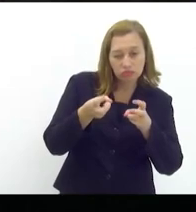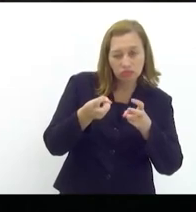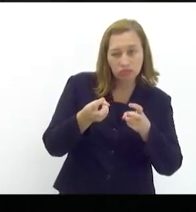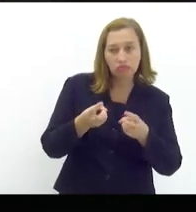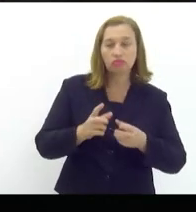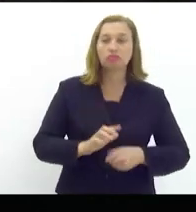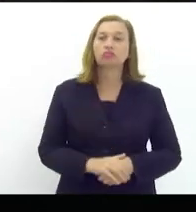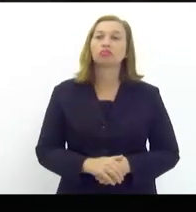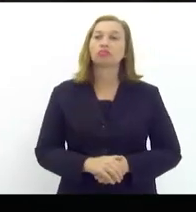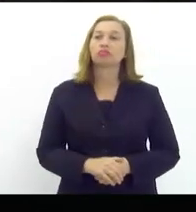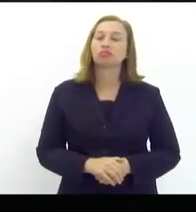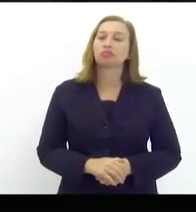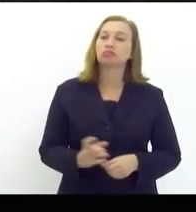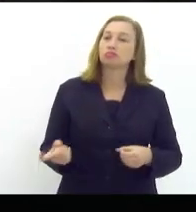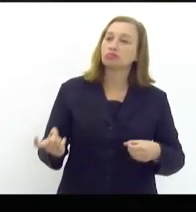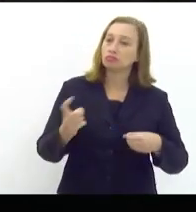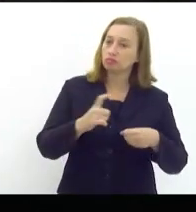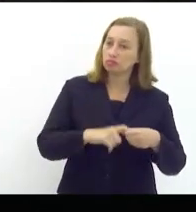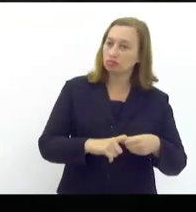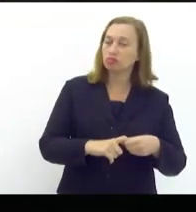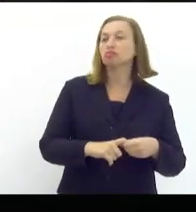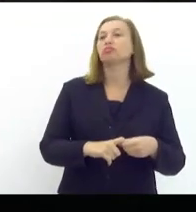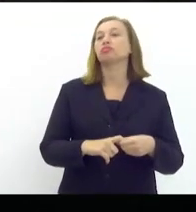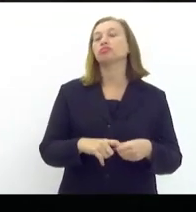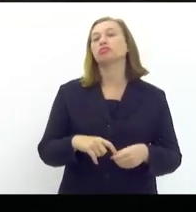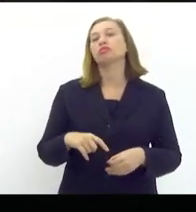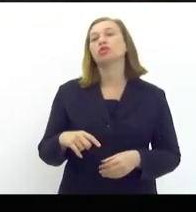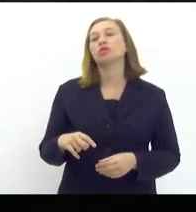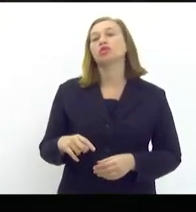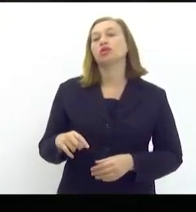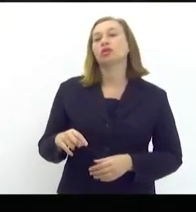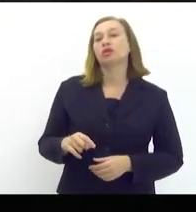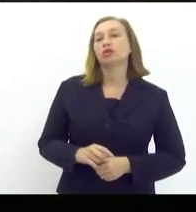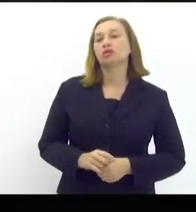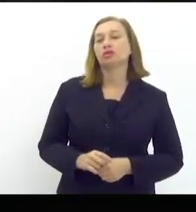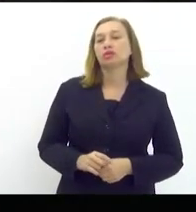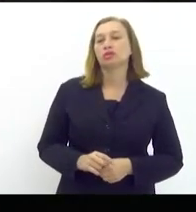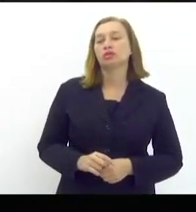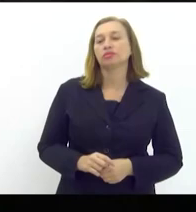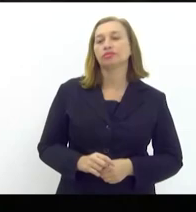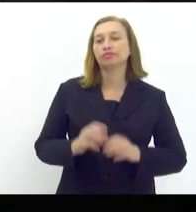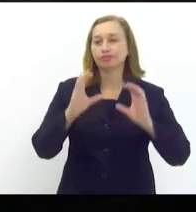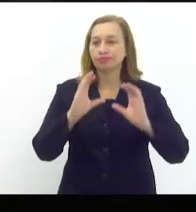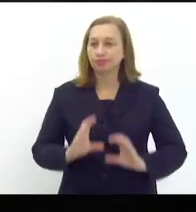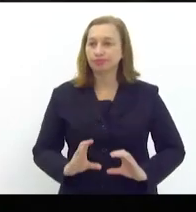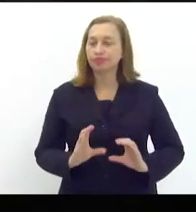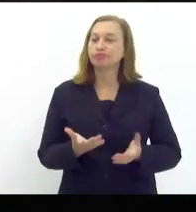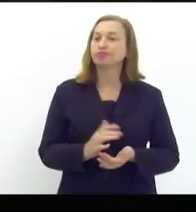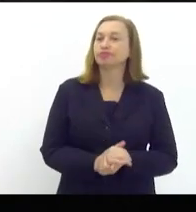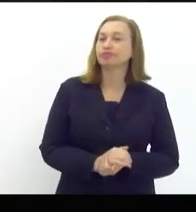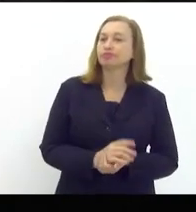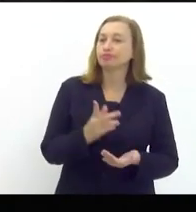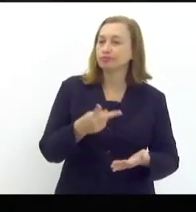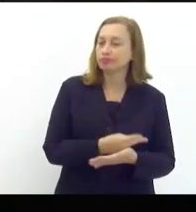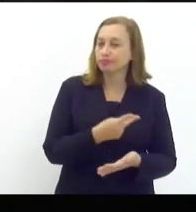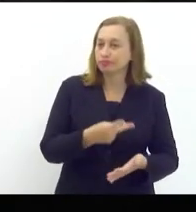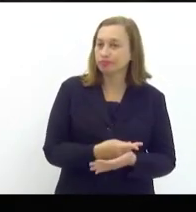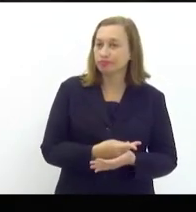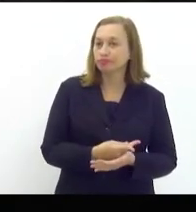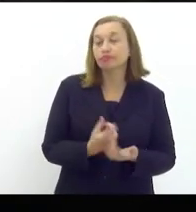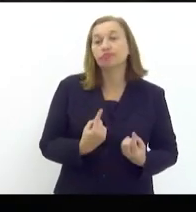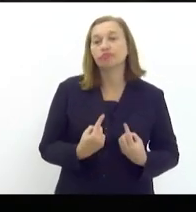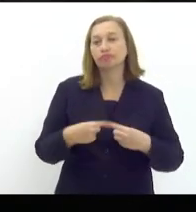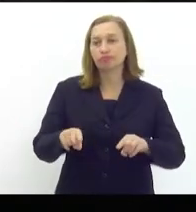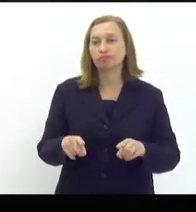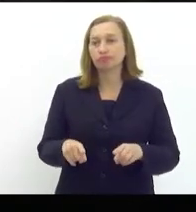ao funcionamento do consórcio Então esse comportamento opõe-se radicalmente ao disposto nos rendimentos e a